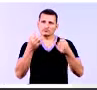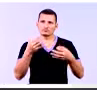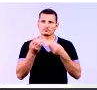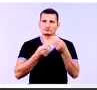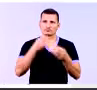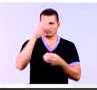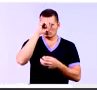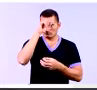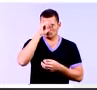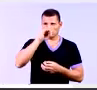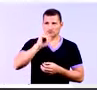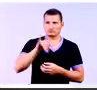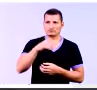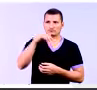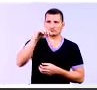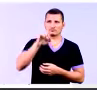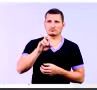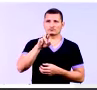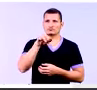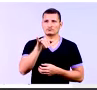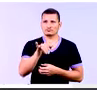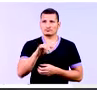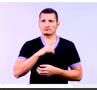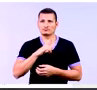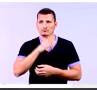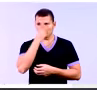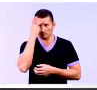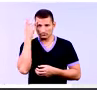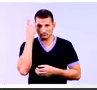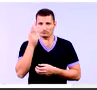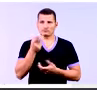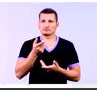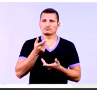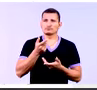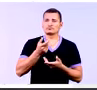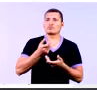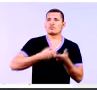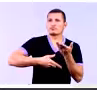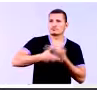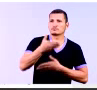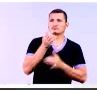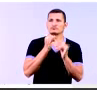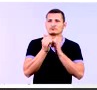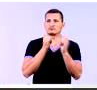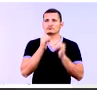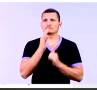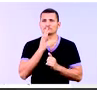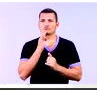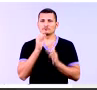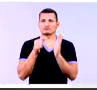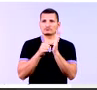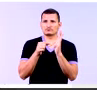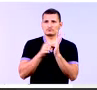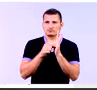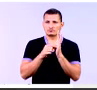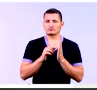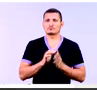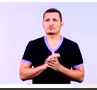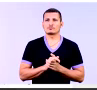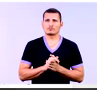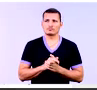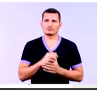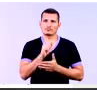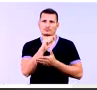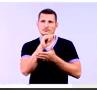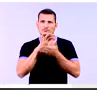Aqui existe muita gente que compartilha informações, conhecimentos sobre a ferramenta. Um